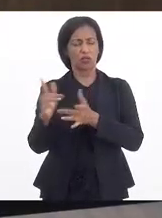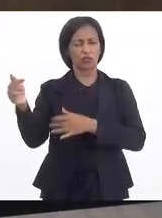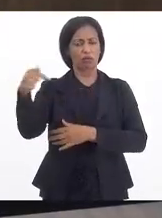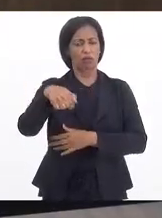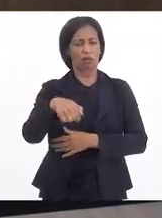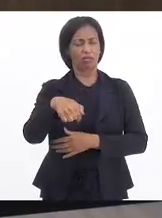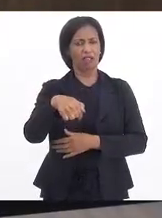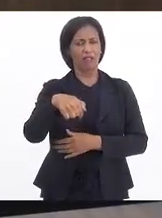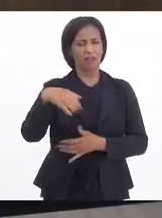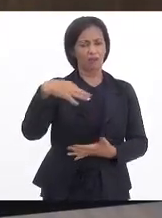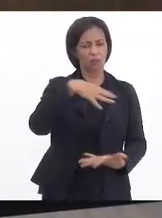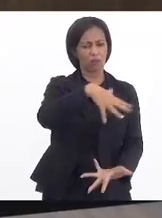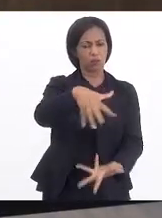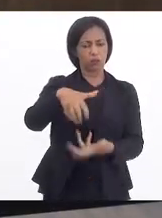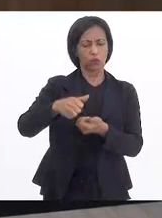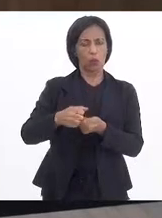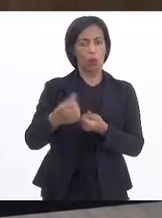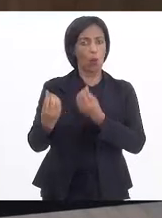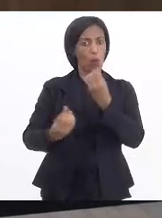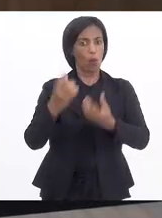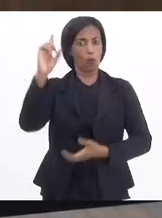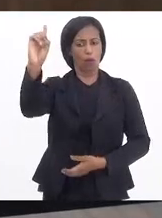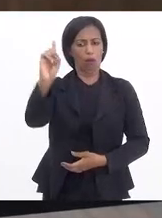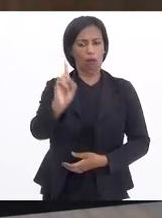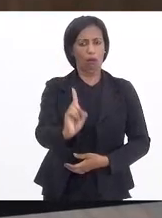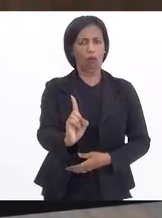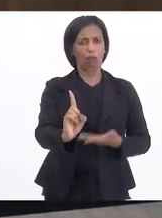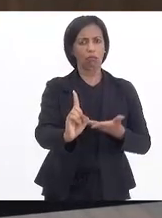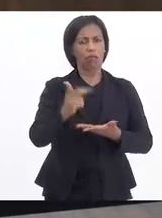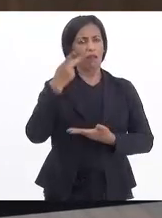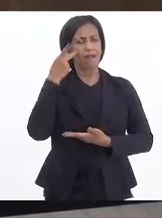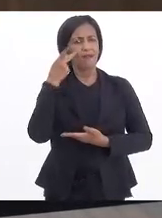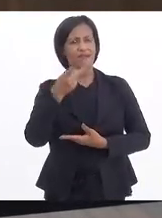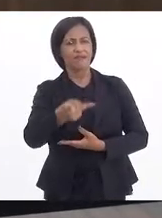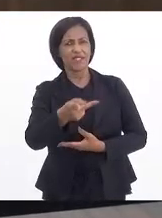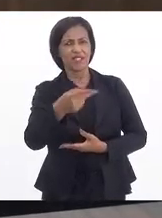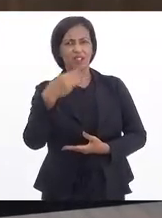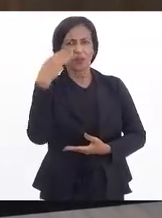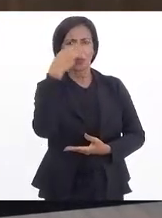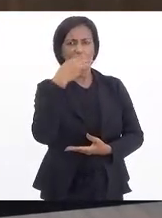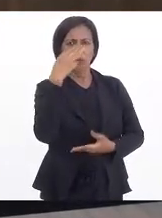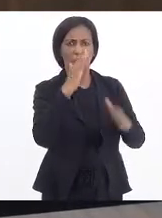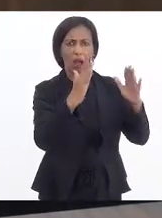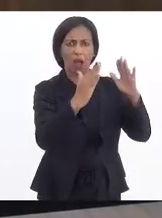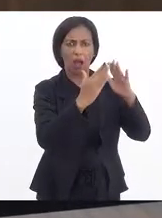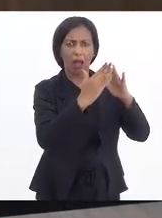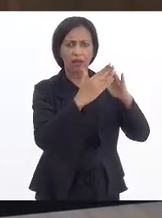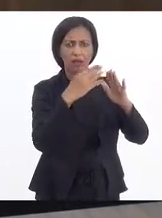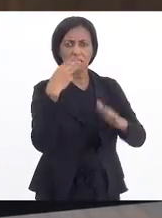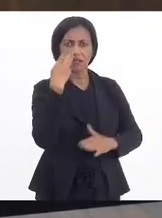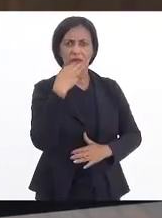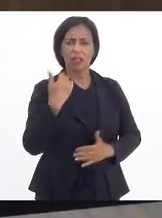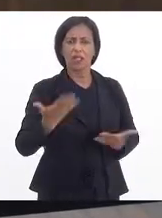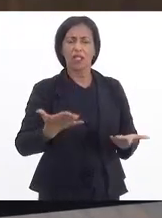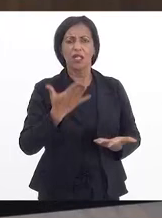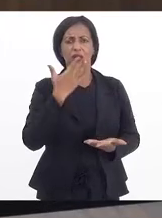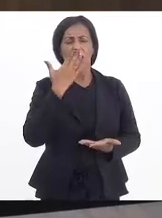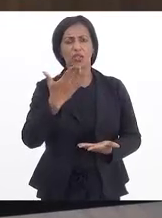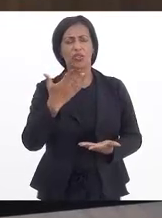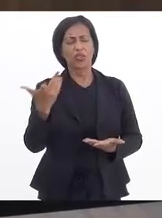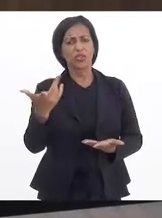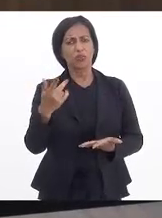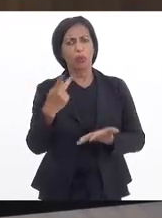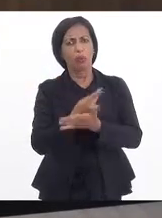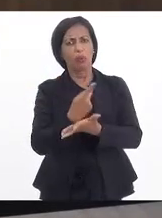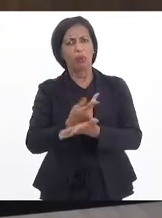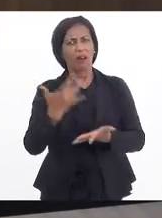terra é como deus que está visitando frequentando o prostíbulo Que tipo de aberração é